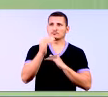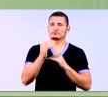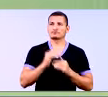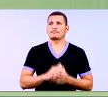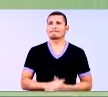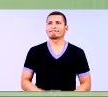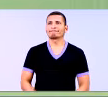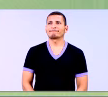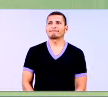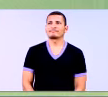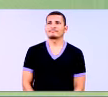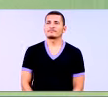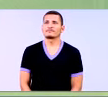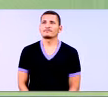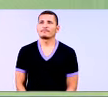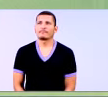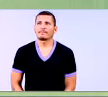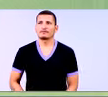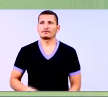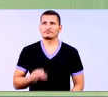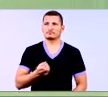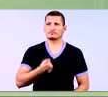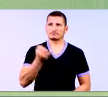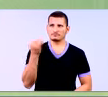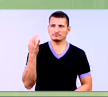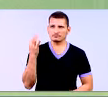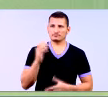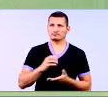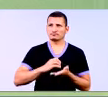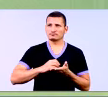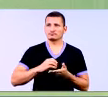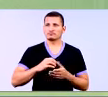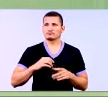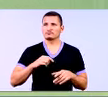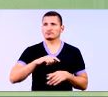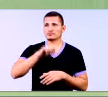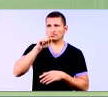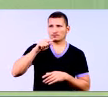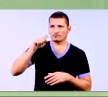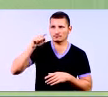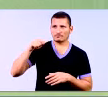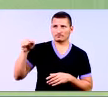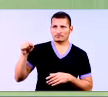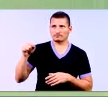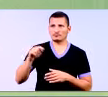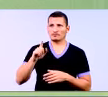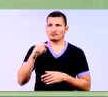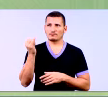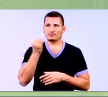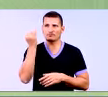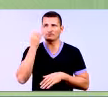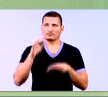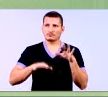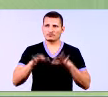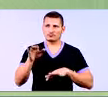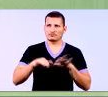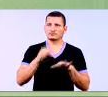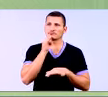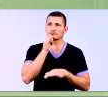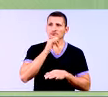máquina. A quantidade de transferência por ciclo é um fator importante, depende da tecnologia empregada e varia de modelo para modelo de processador.